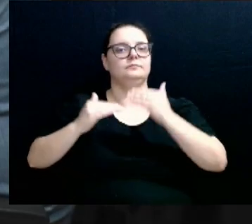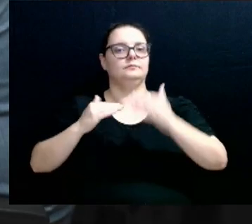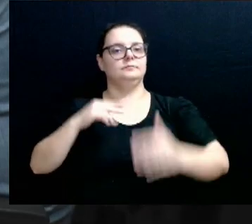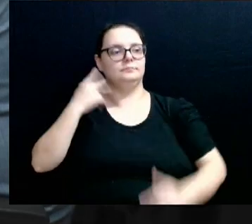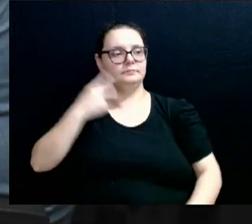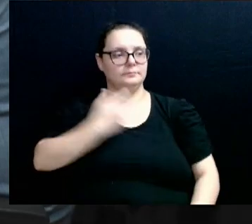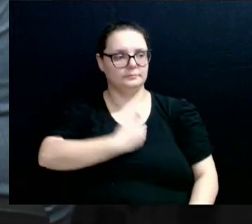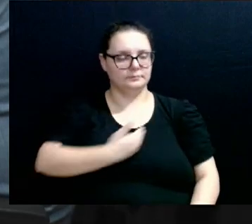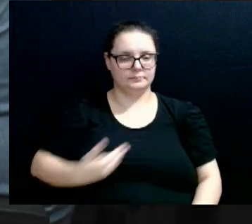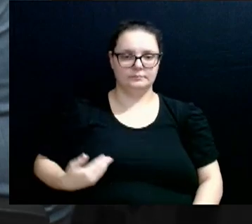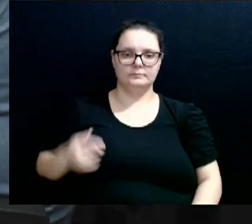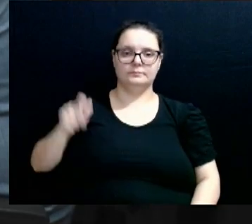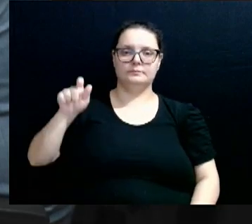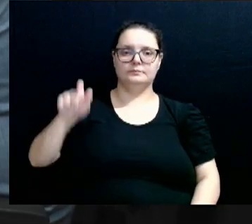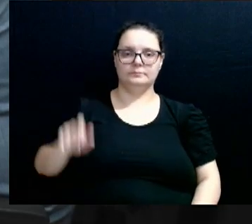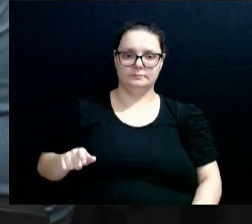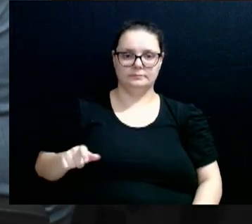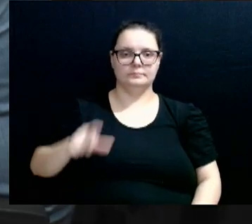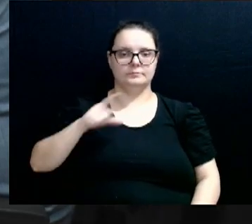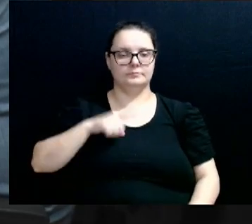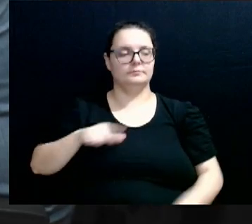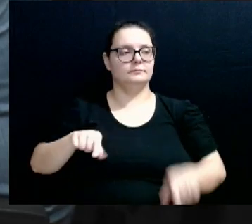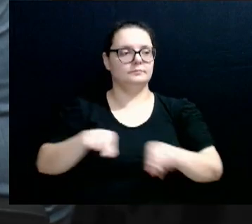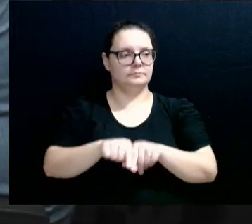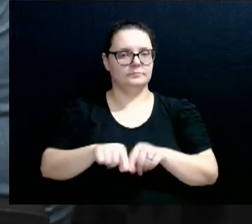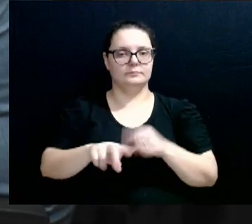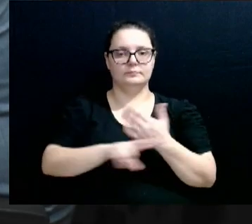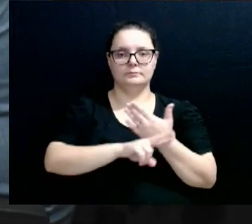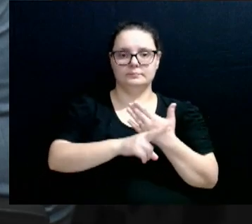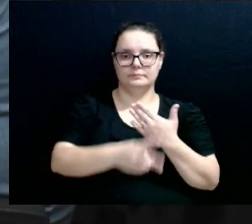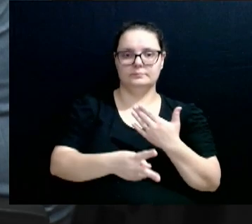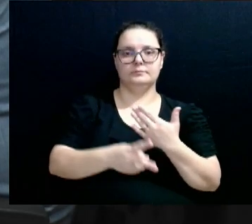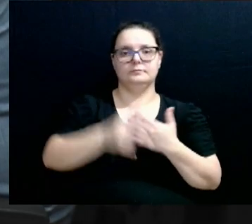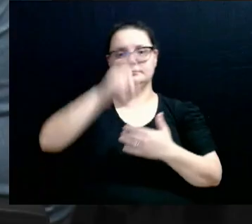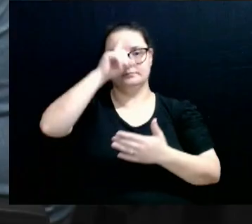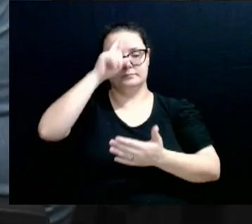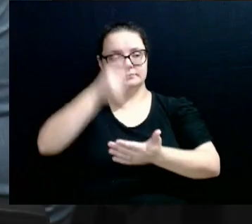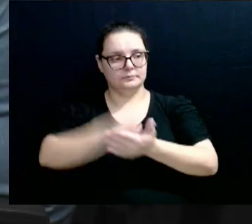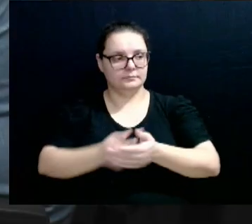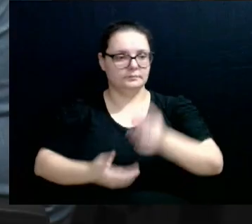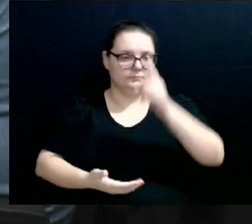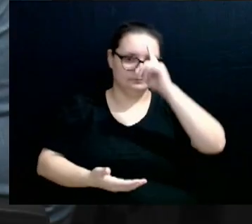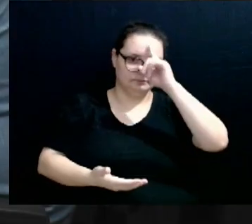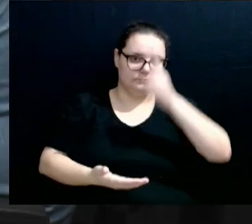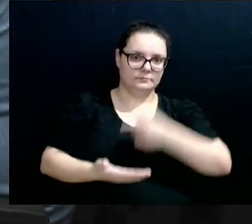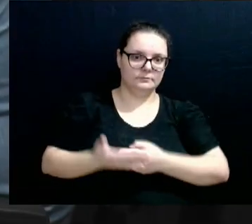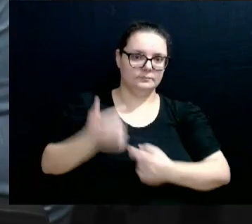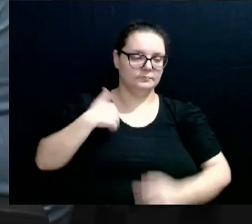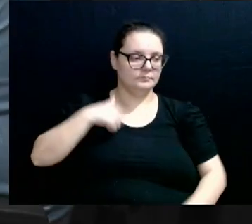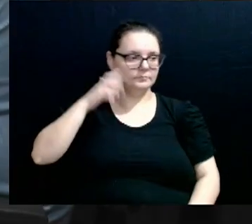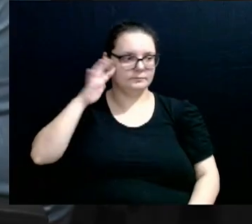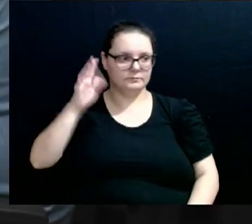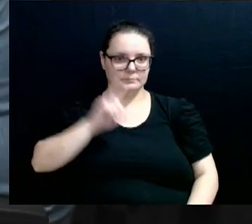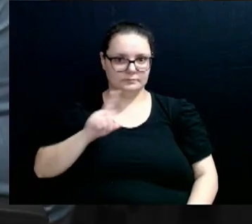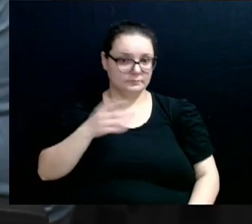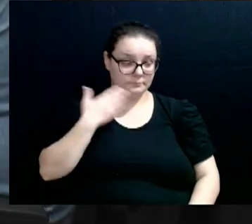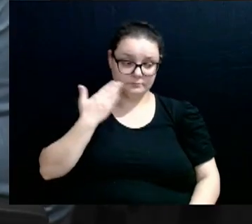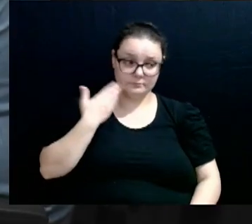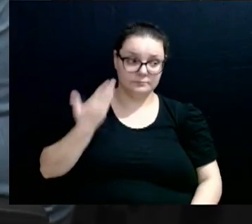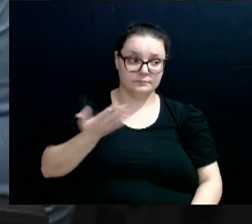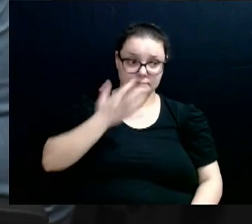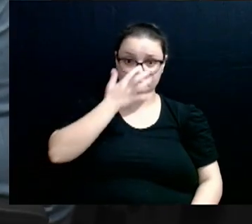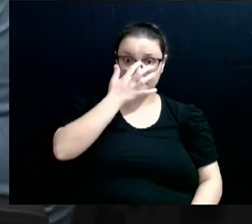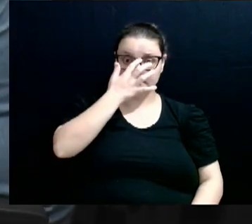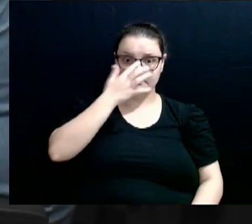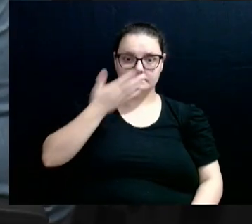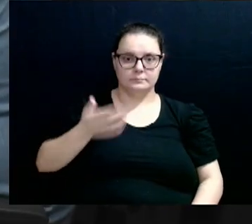que tem também muita influência na tomada de decisões, eu imagino que isso não seja fácil, né, que isso seja desafiador. Então